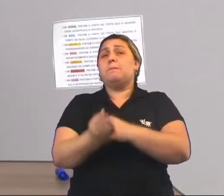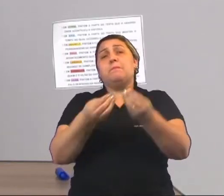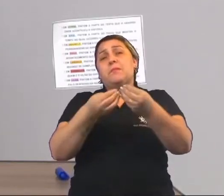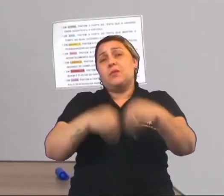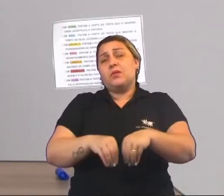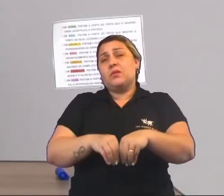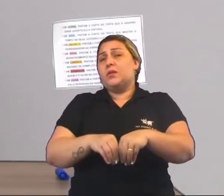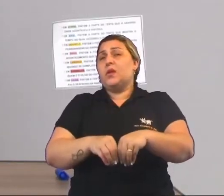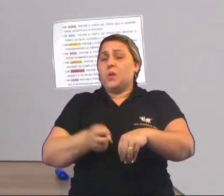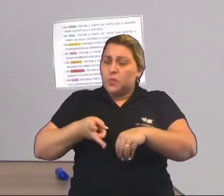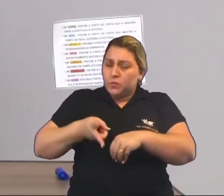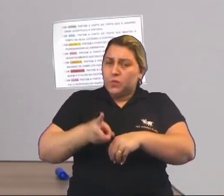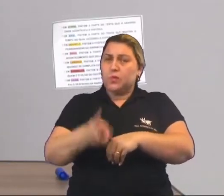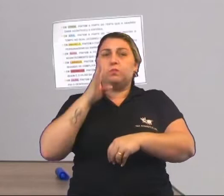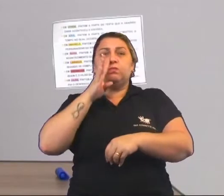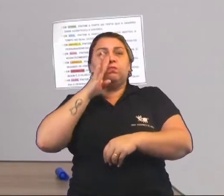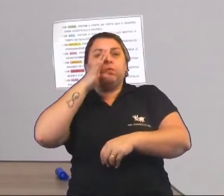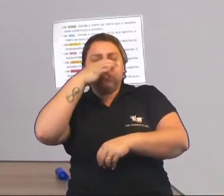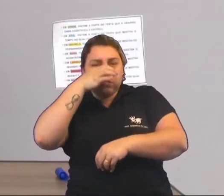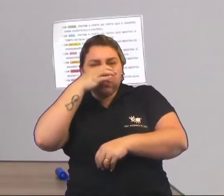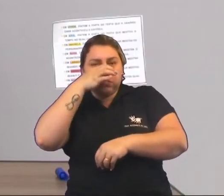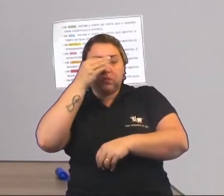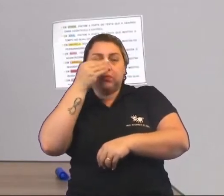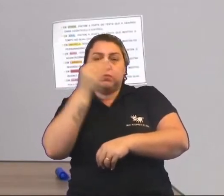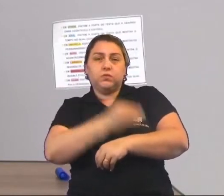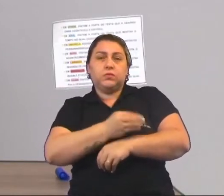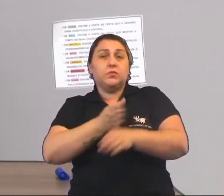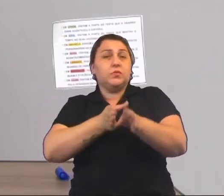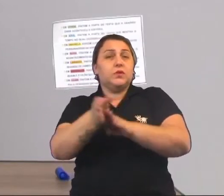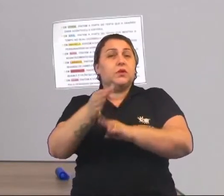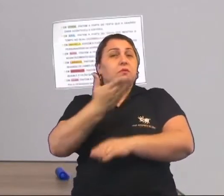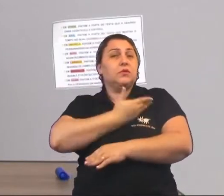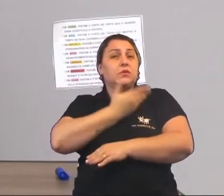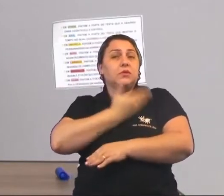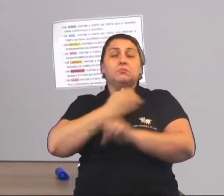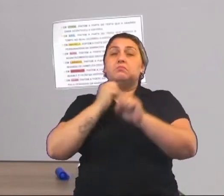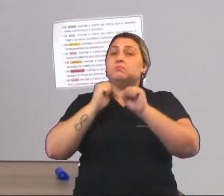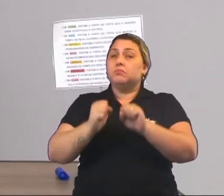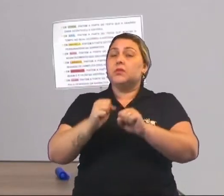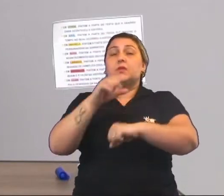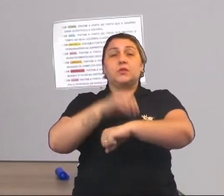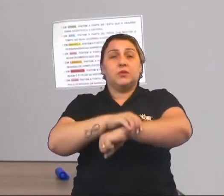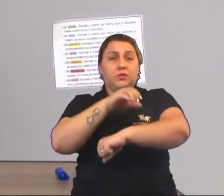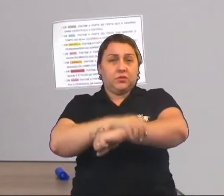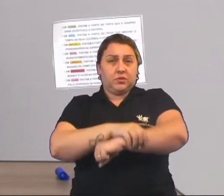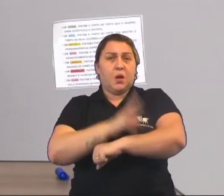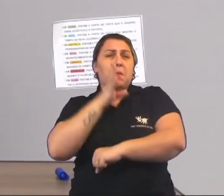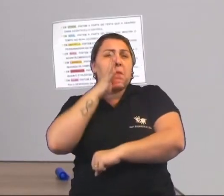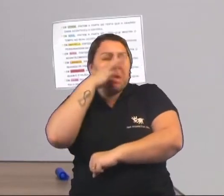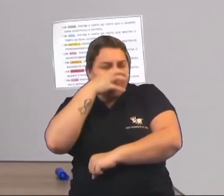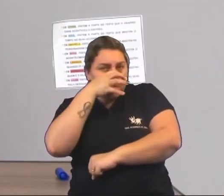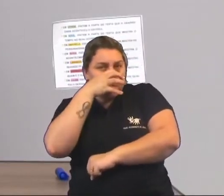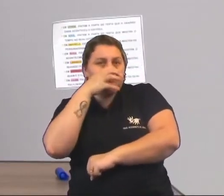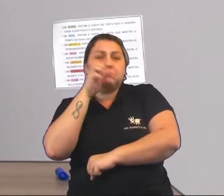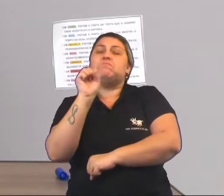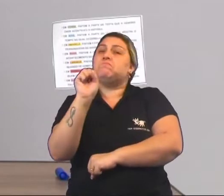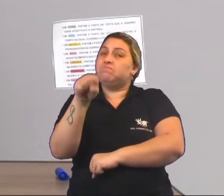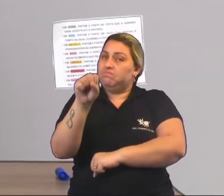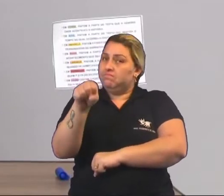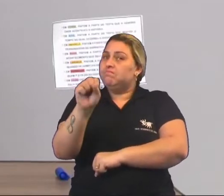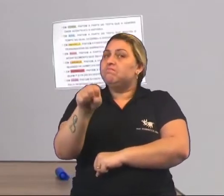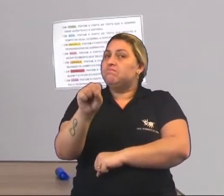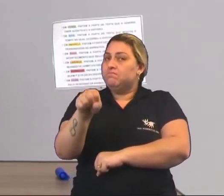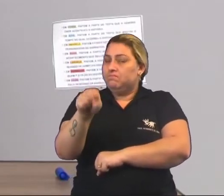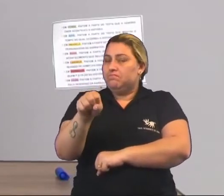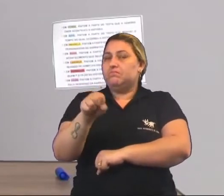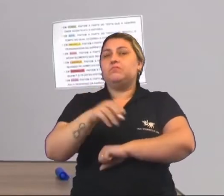E ele não escuta os amigos. Então, será que nós podemos dizer também que esse sapinho, ele era muito teimoso? Concordam